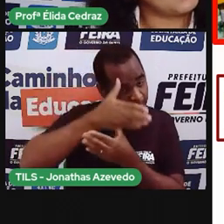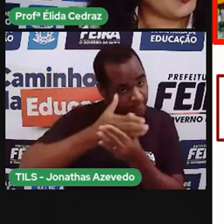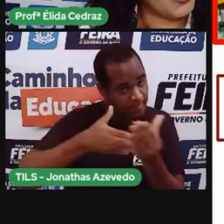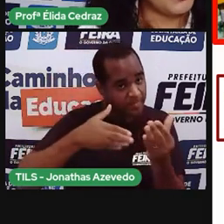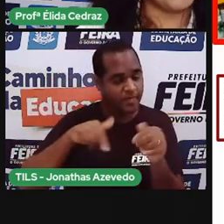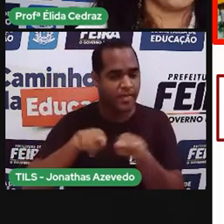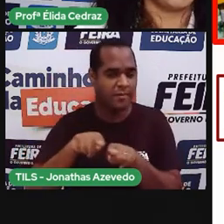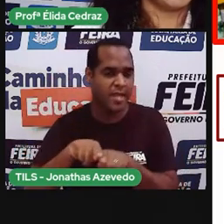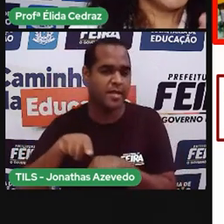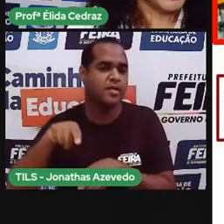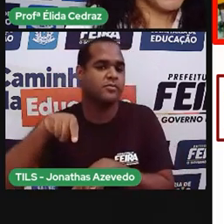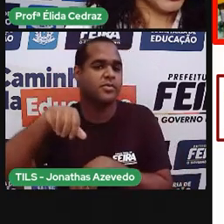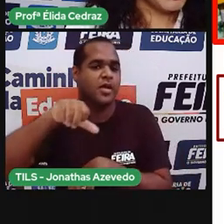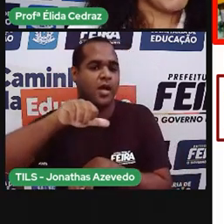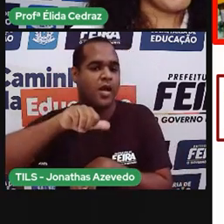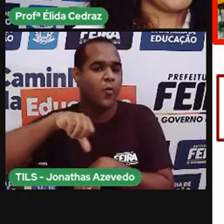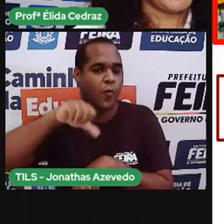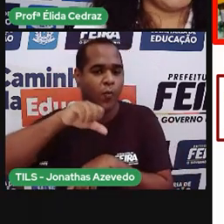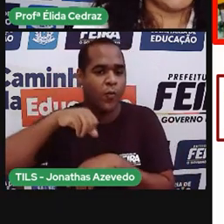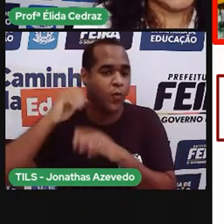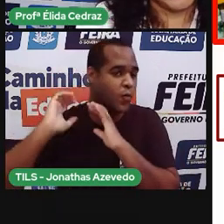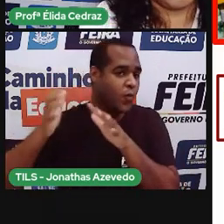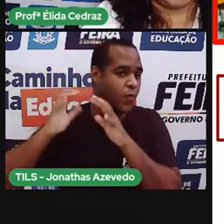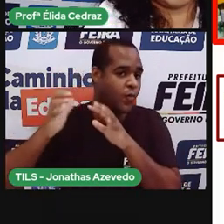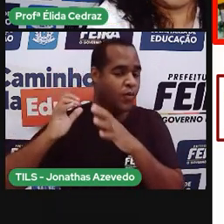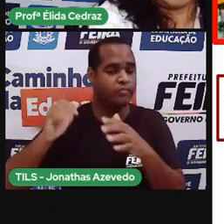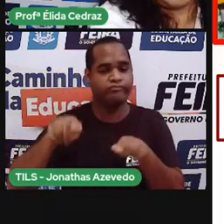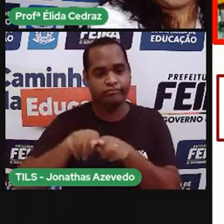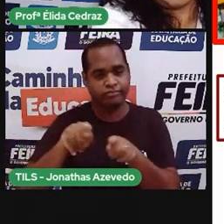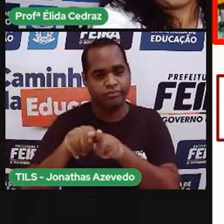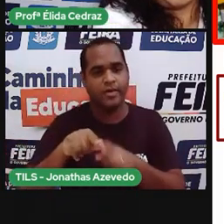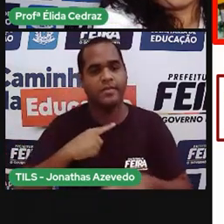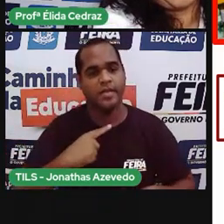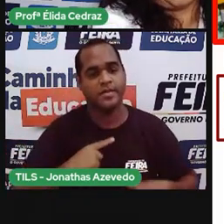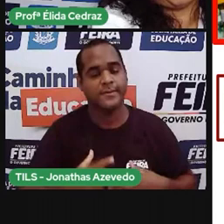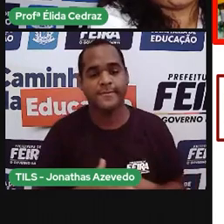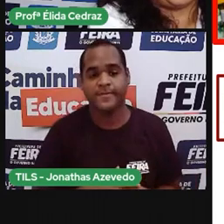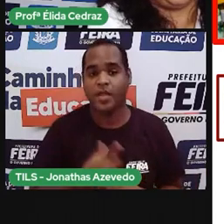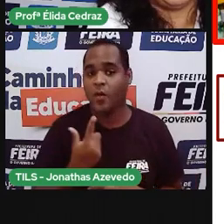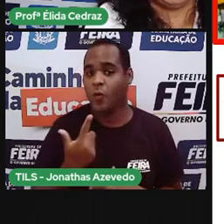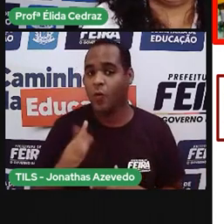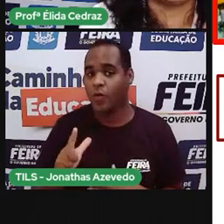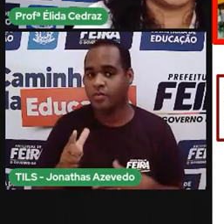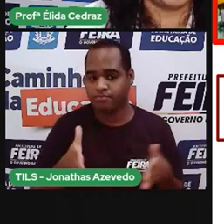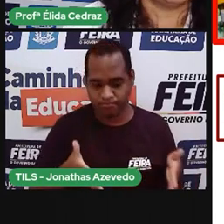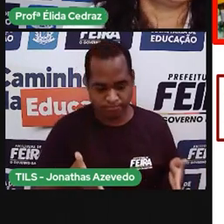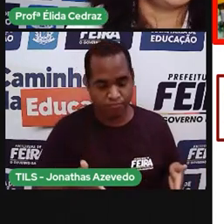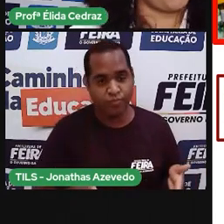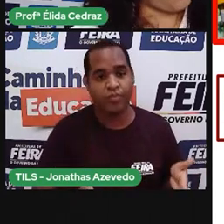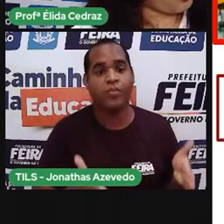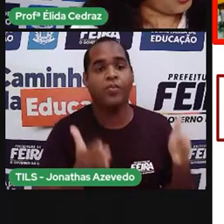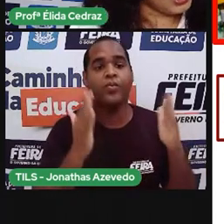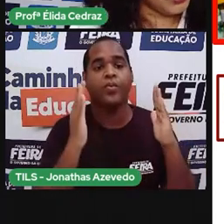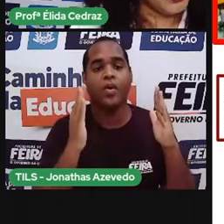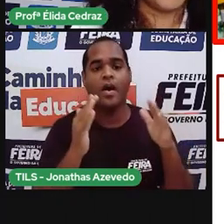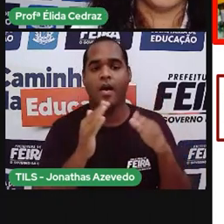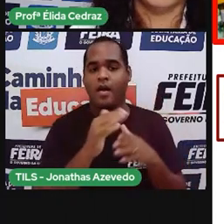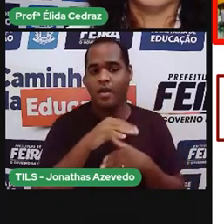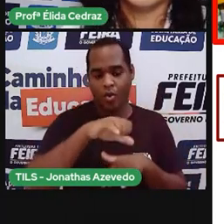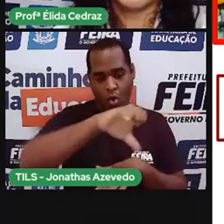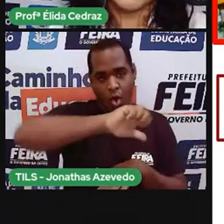leite de coco. Do supermercado, nós temos um corredor inteiro de